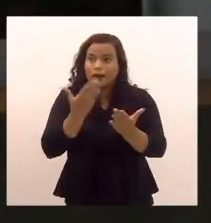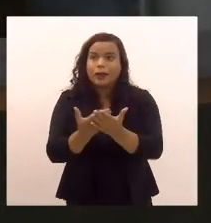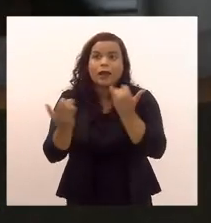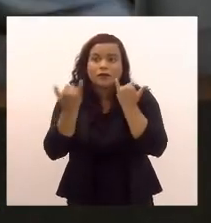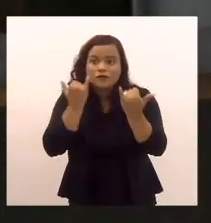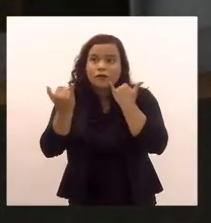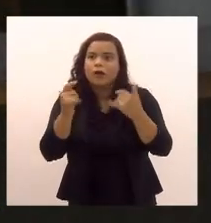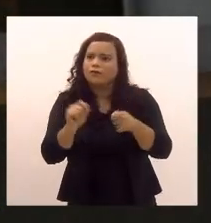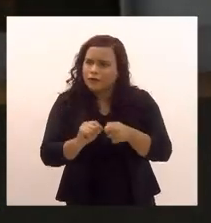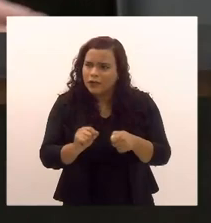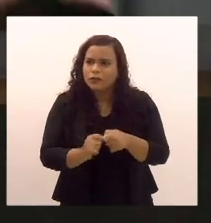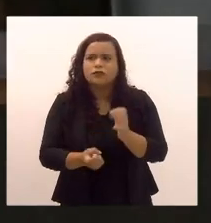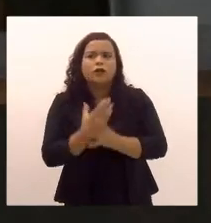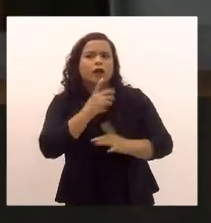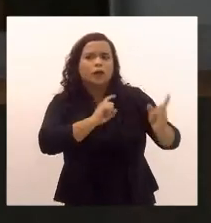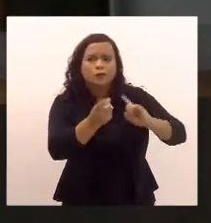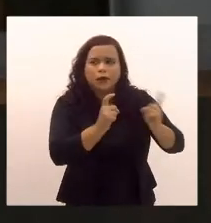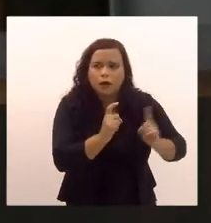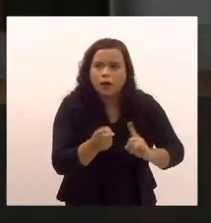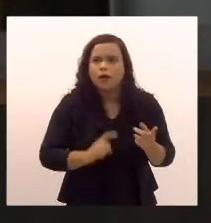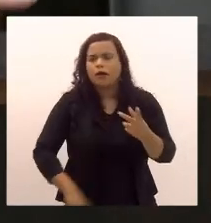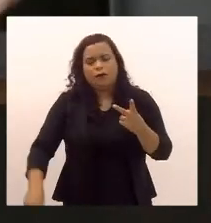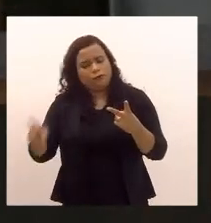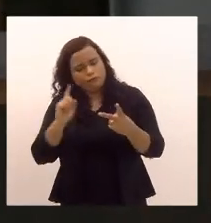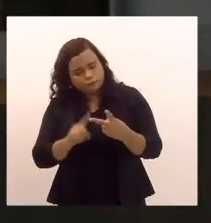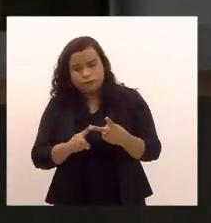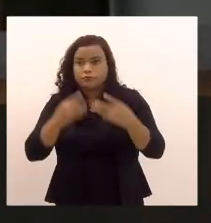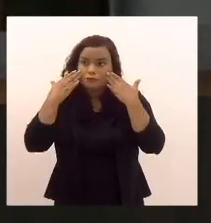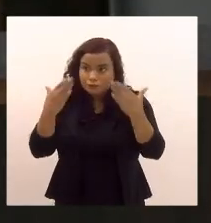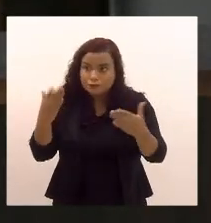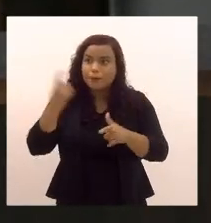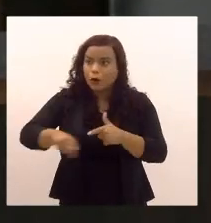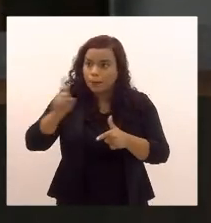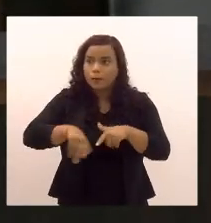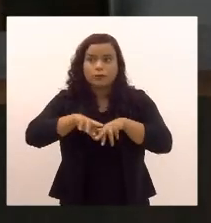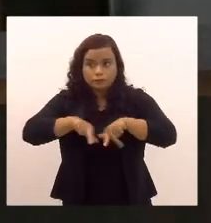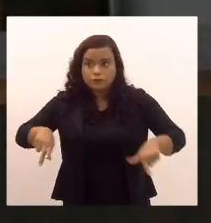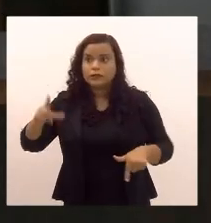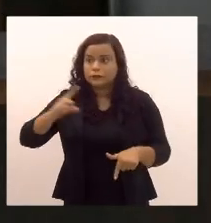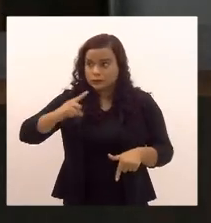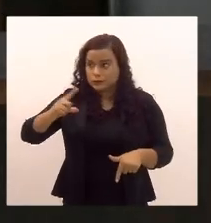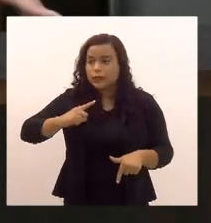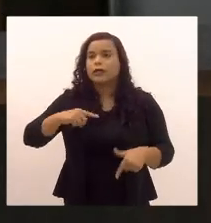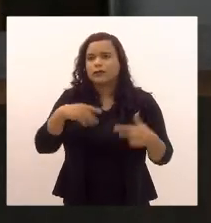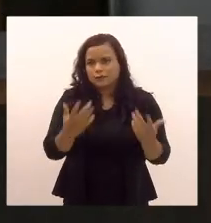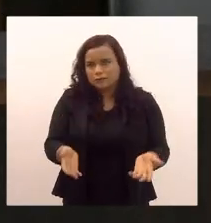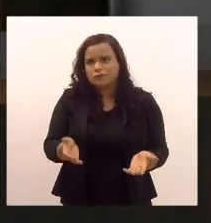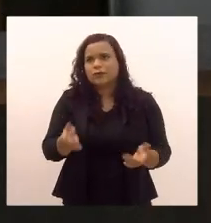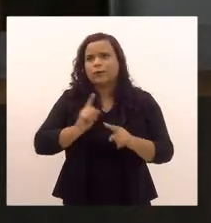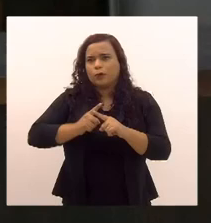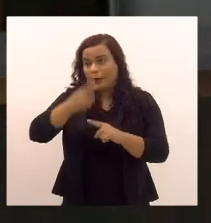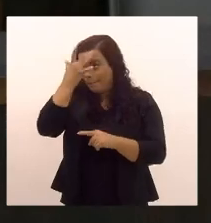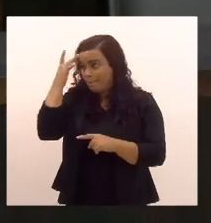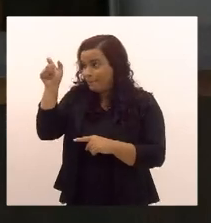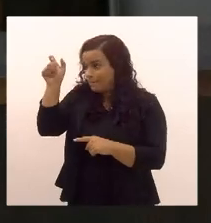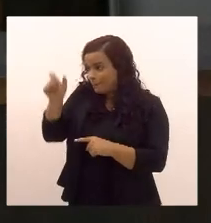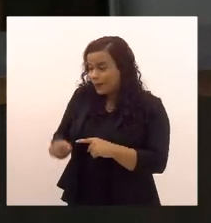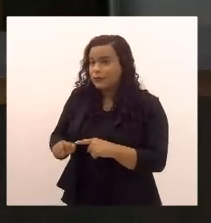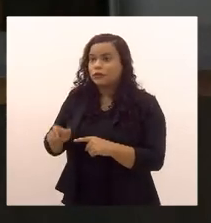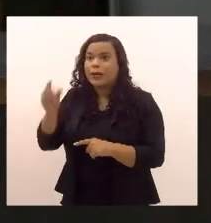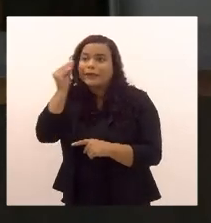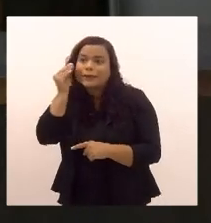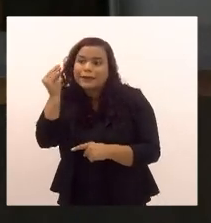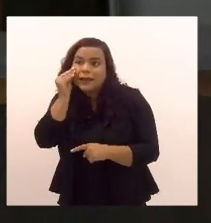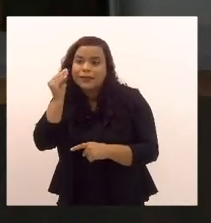fiz reunião fiz responda esses problemas não dá não dá o cidadão não